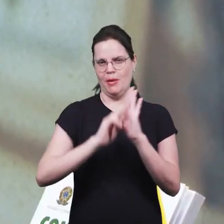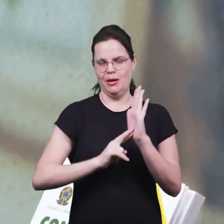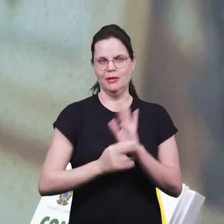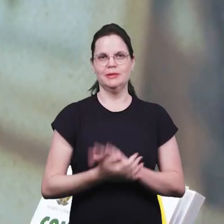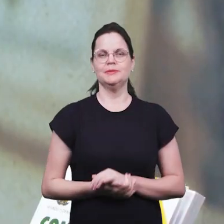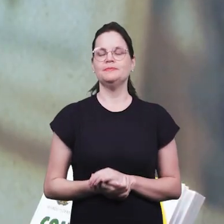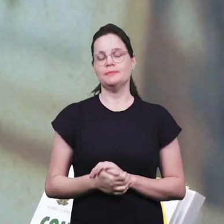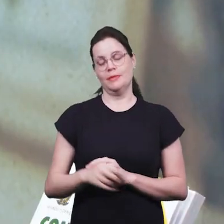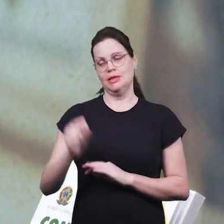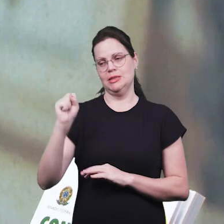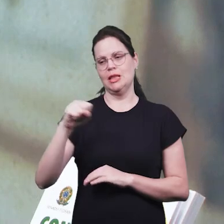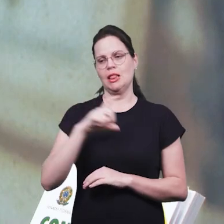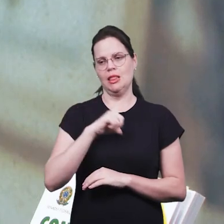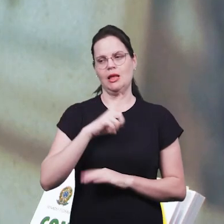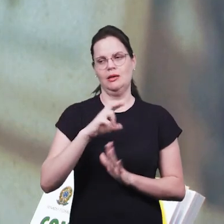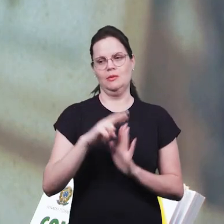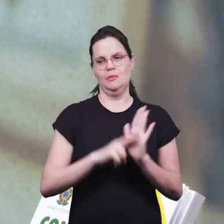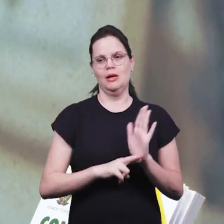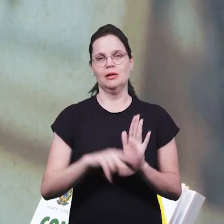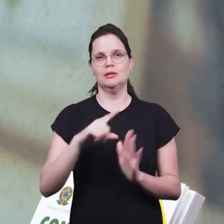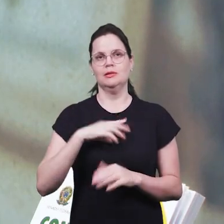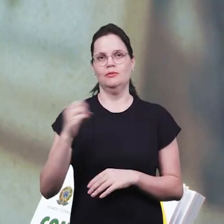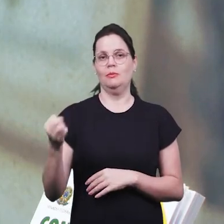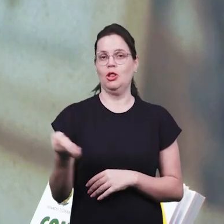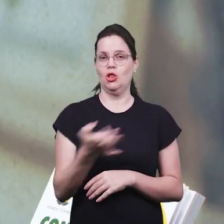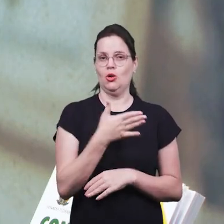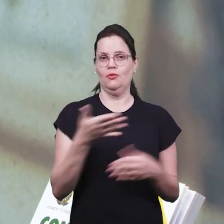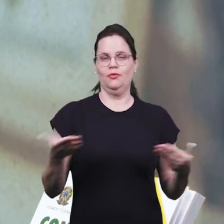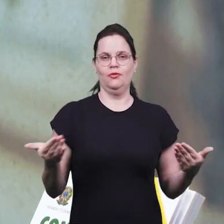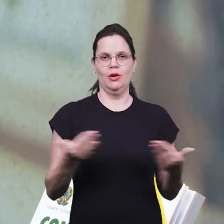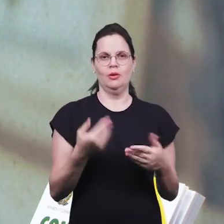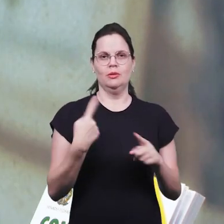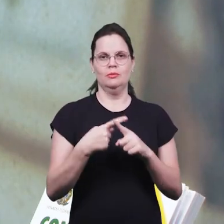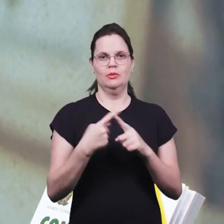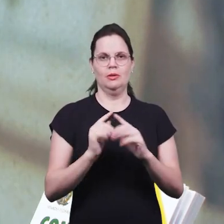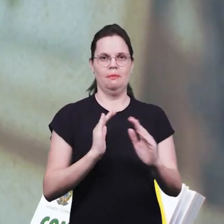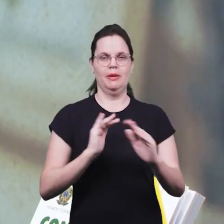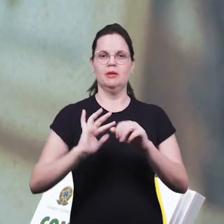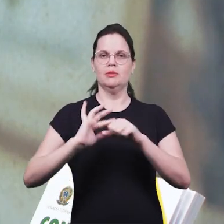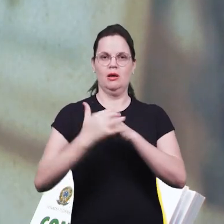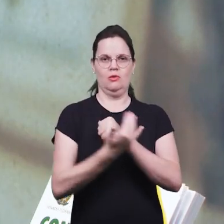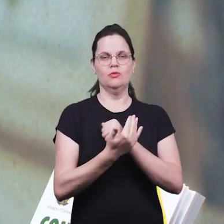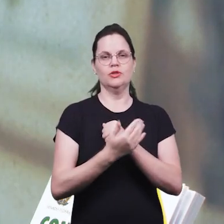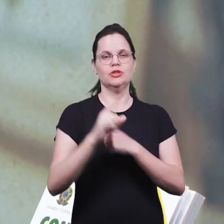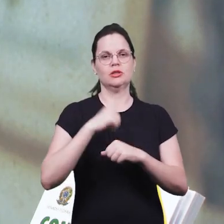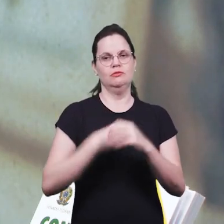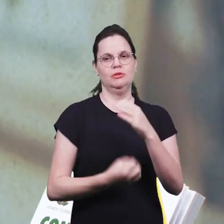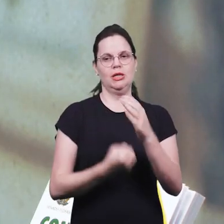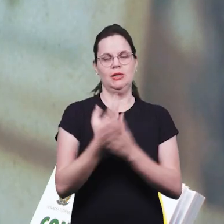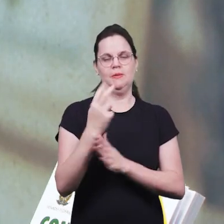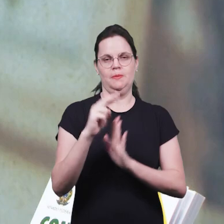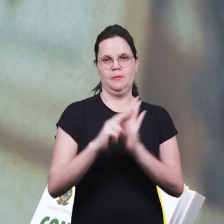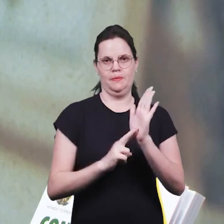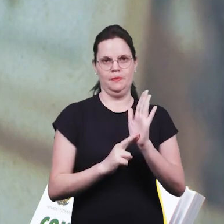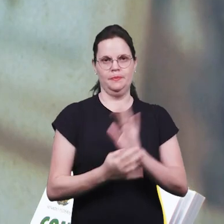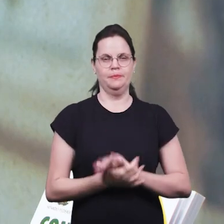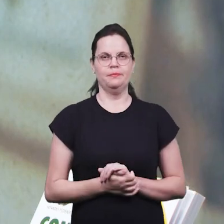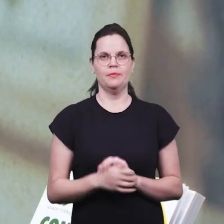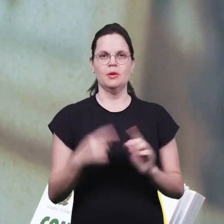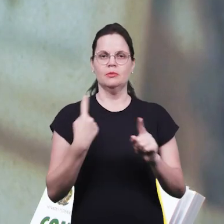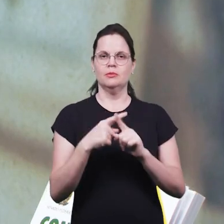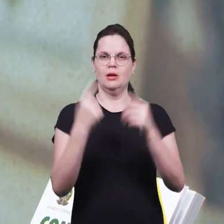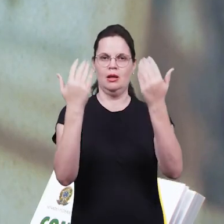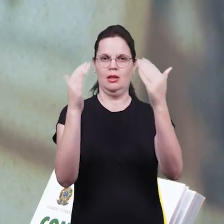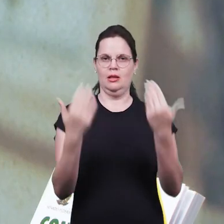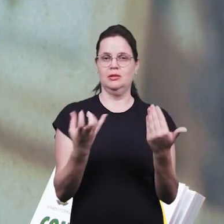Ah, sim, doutor. Foi inclusive uma inovação que veio graças ao período da Covid-19, a pandemia, onde que se avaliou